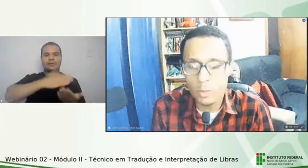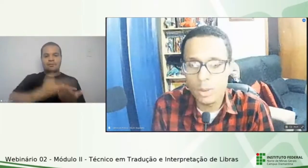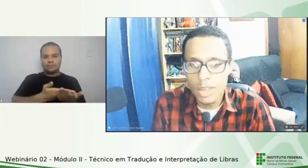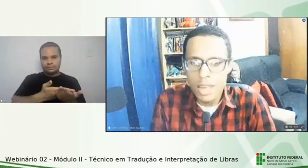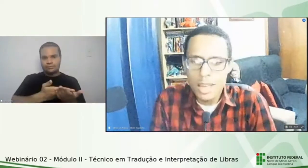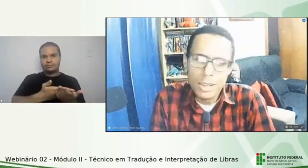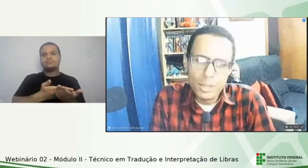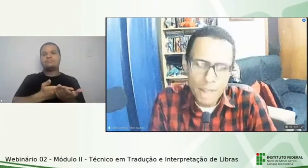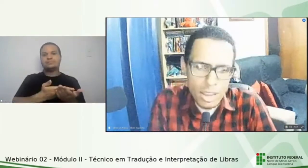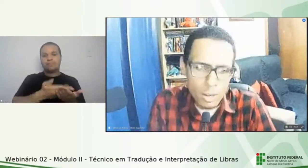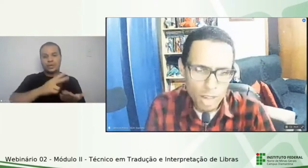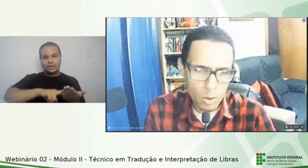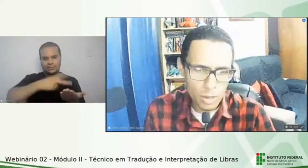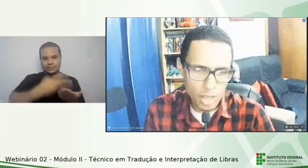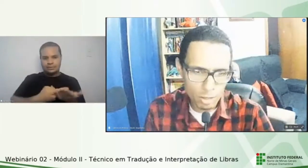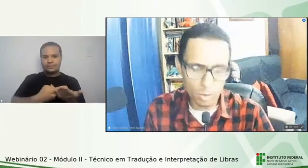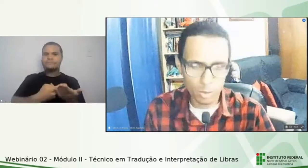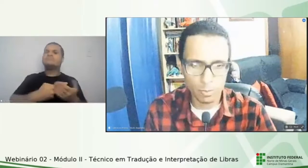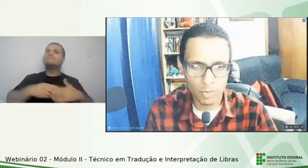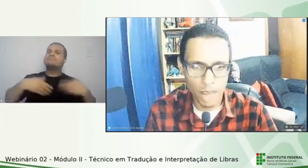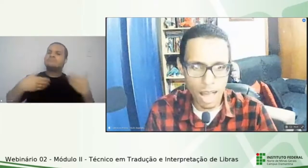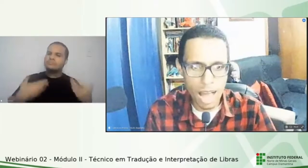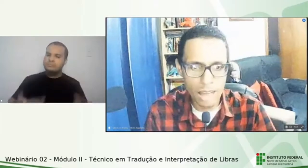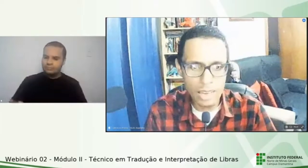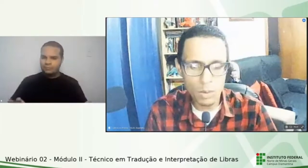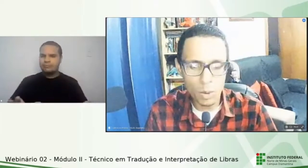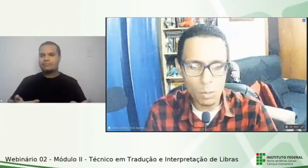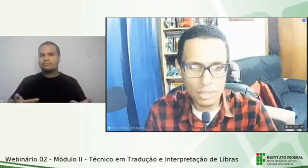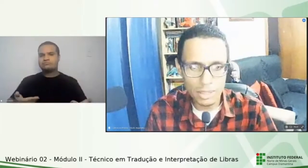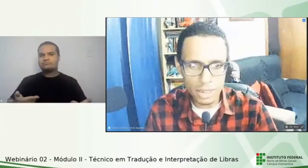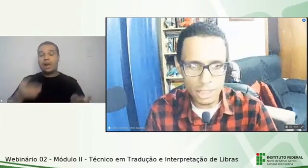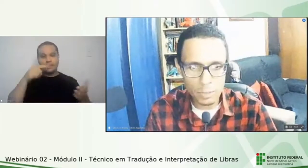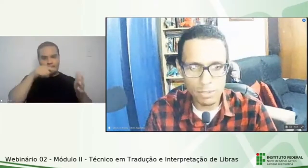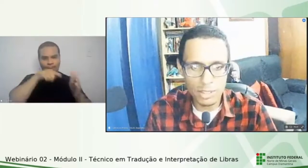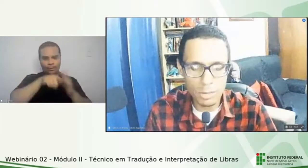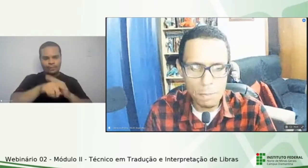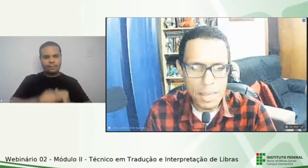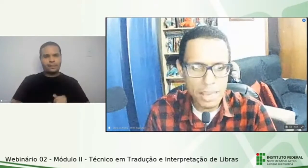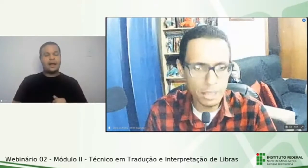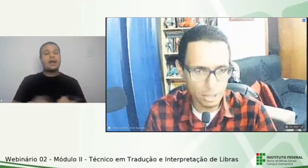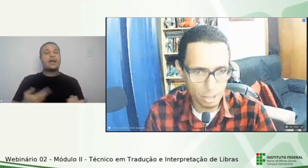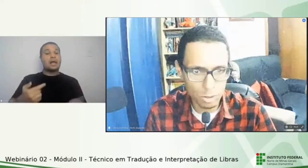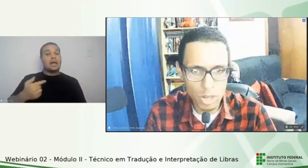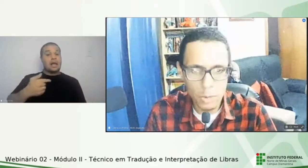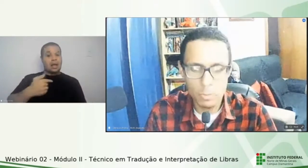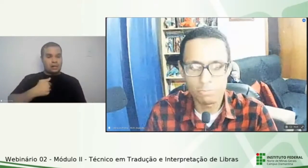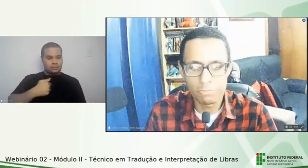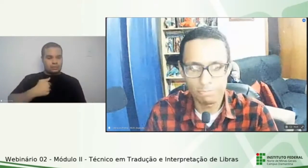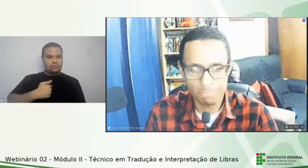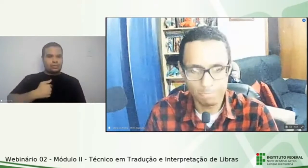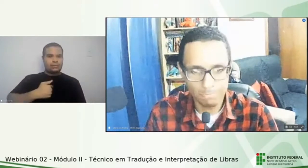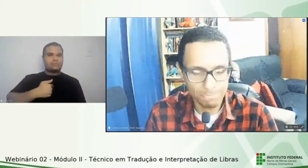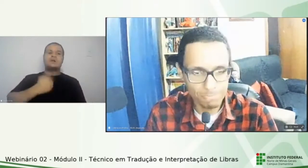tradução, será que eu já conheço a língua o bastante para fazer uma pequena tradução?